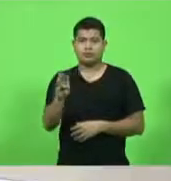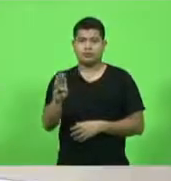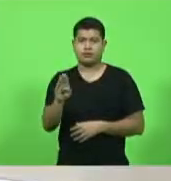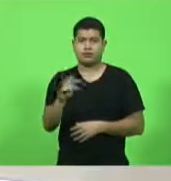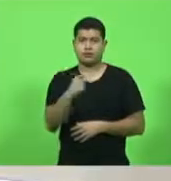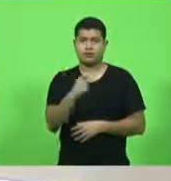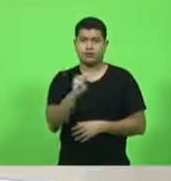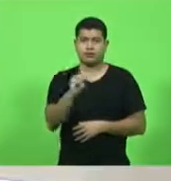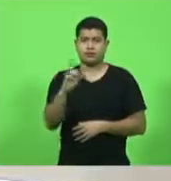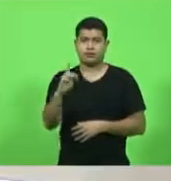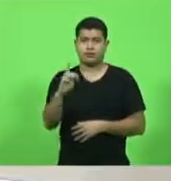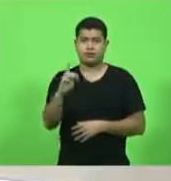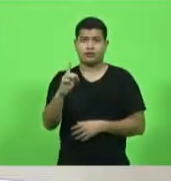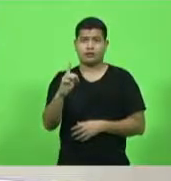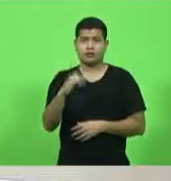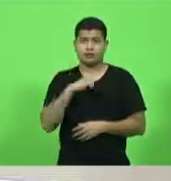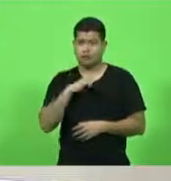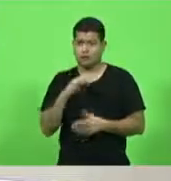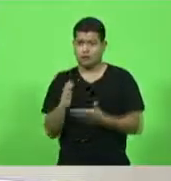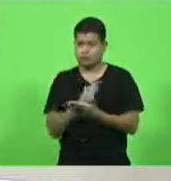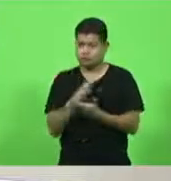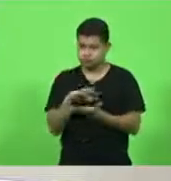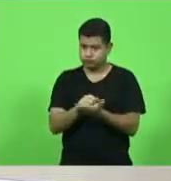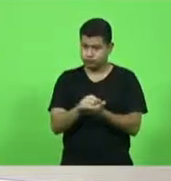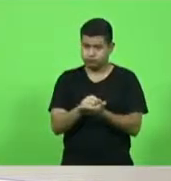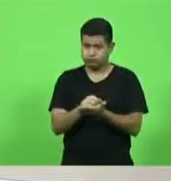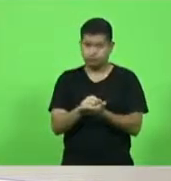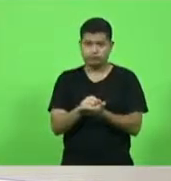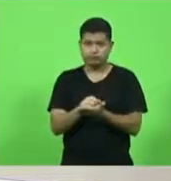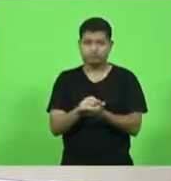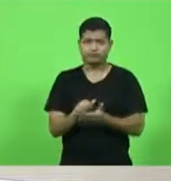PSB. Temos algum deputado inscrito?